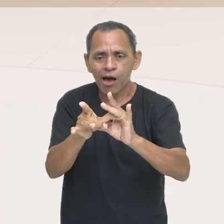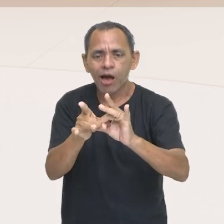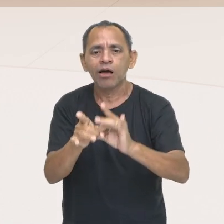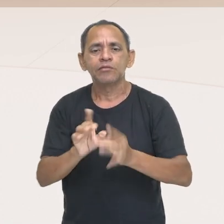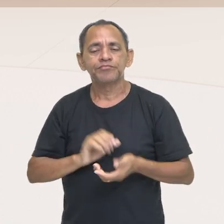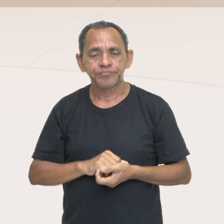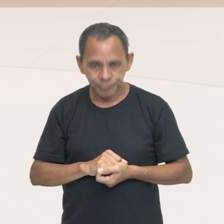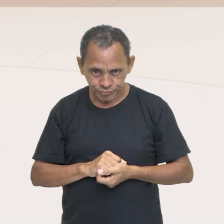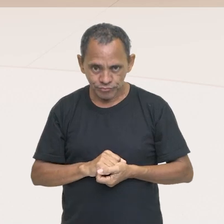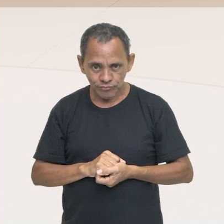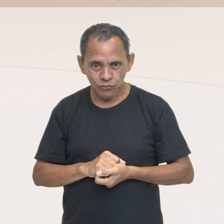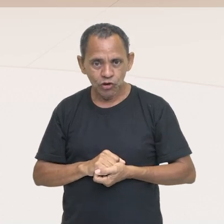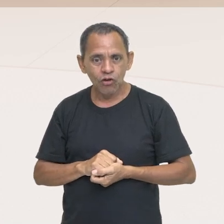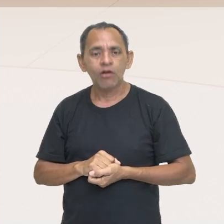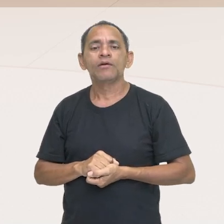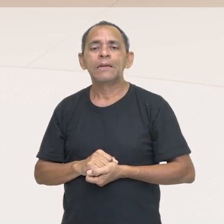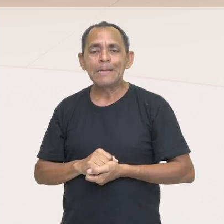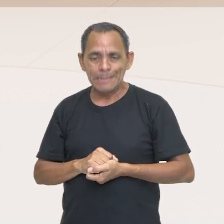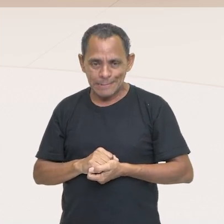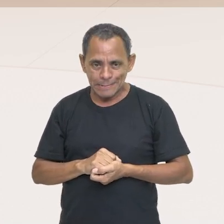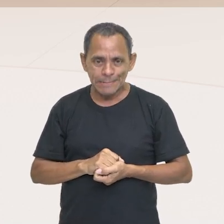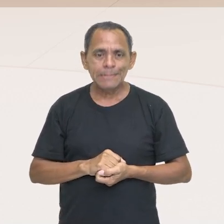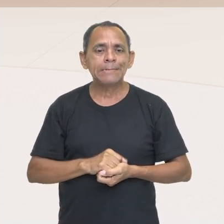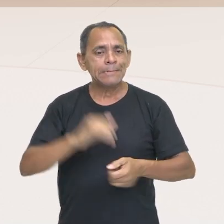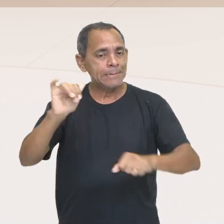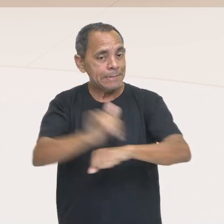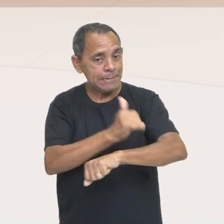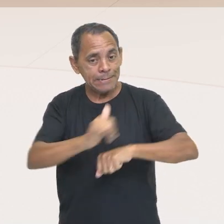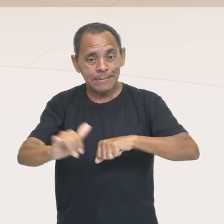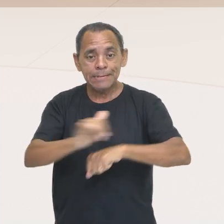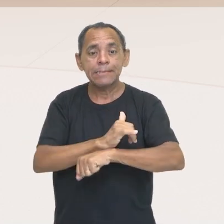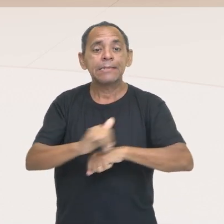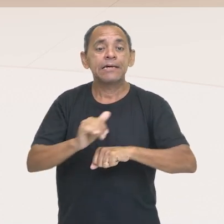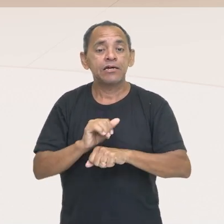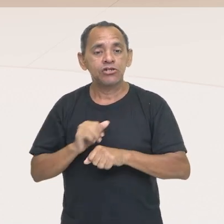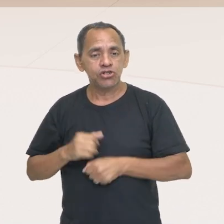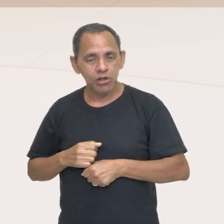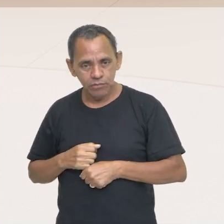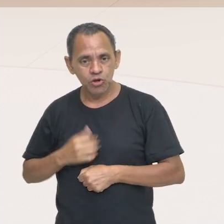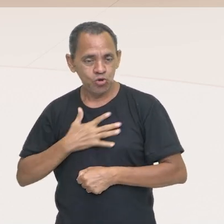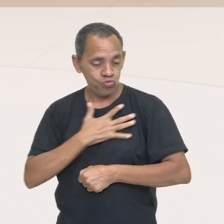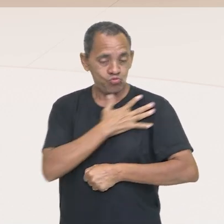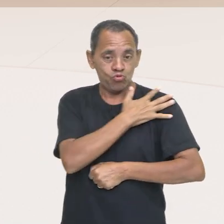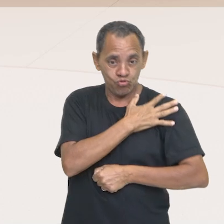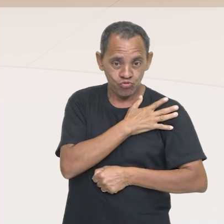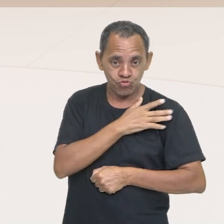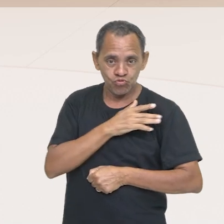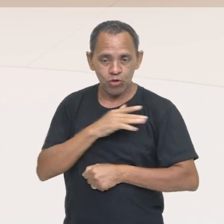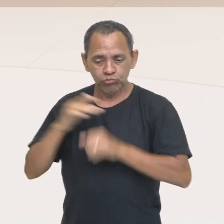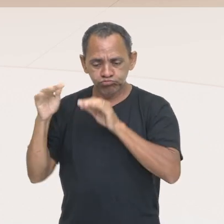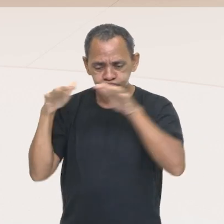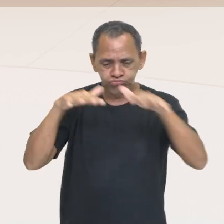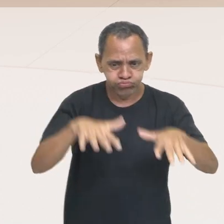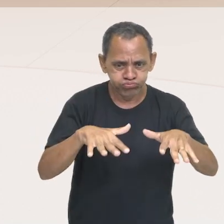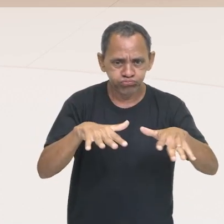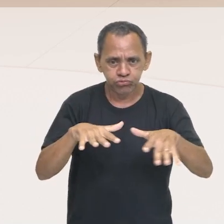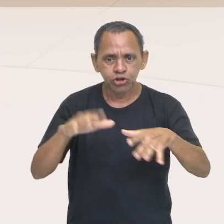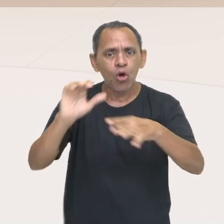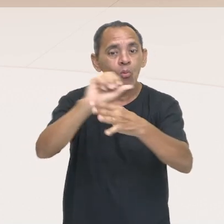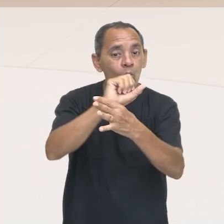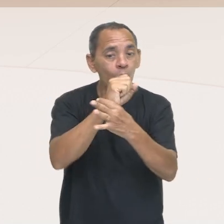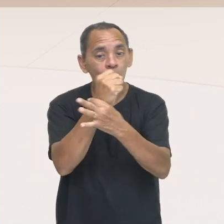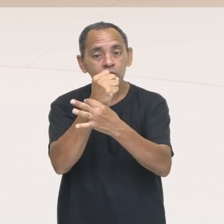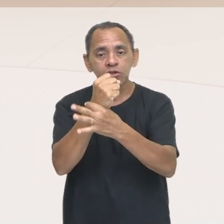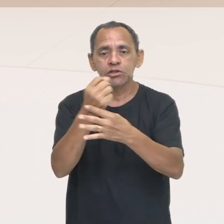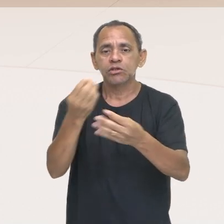exércitos justamente para proteger contra futuras invasões de outros povos, tá